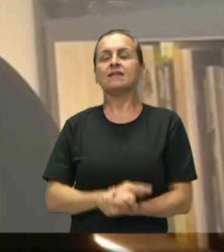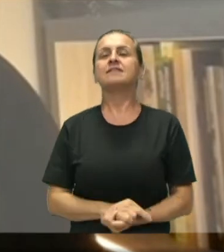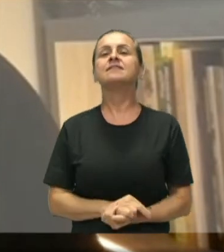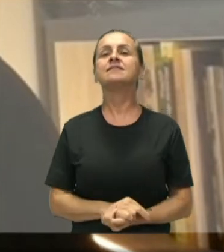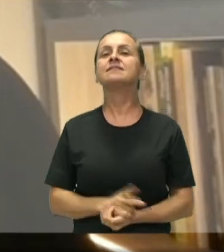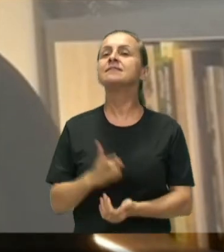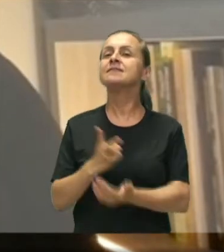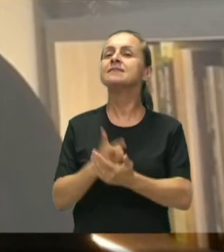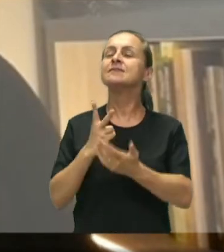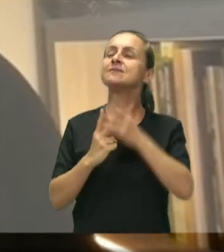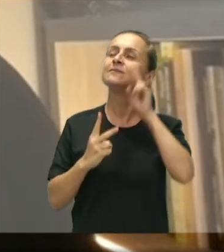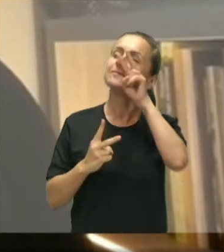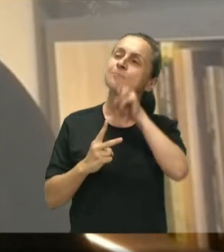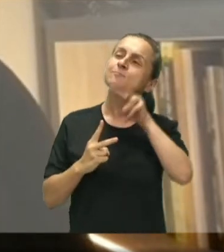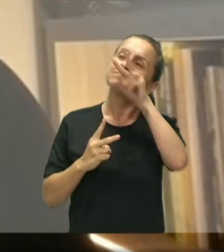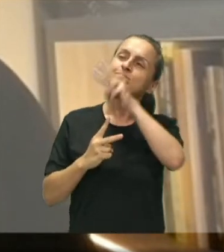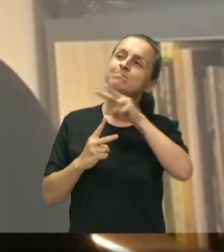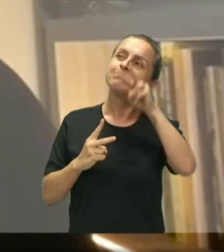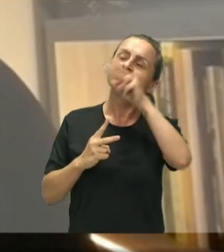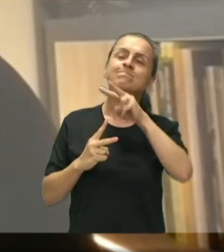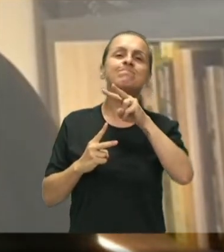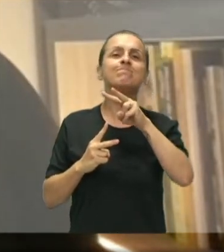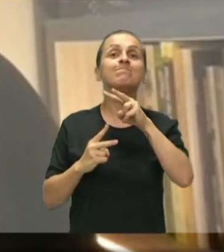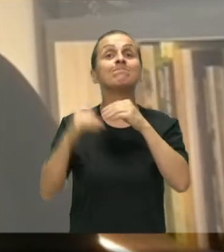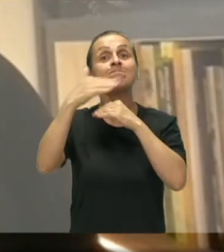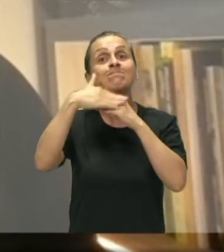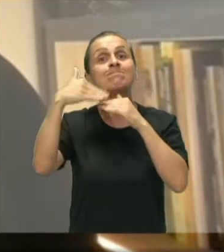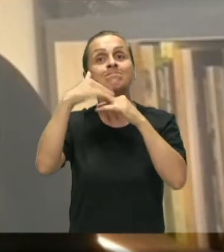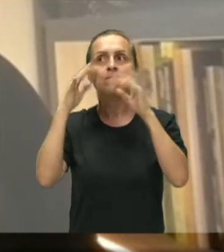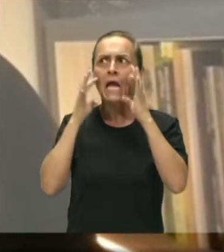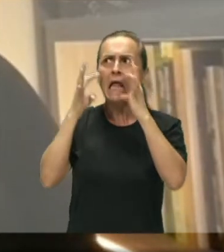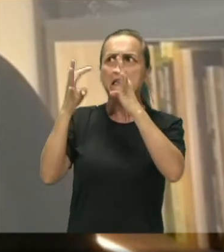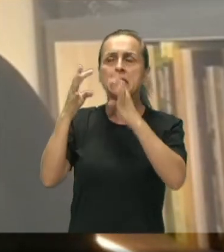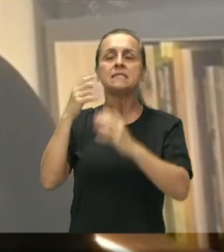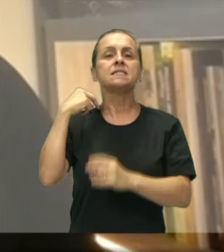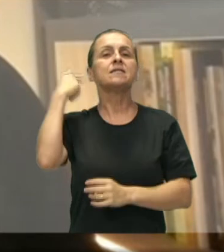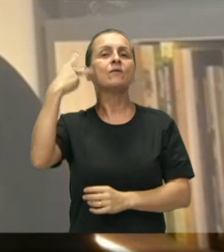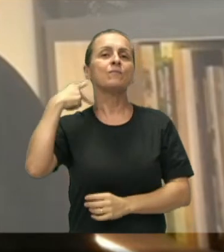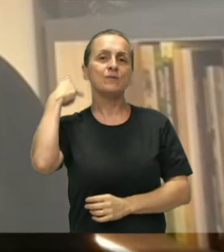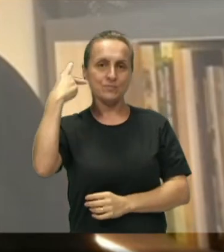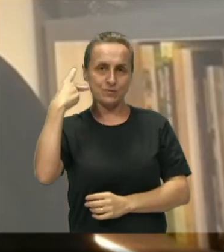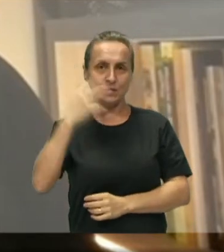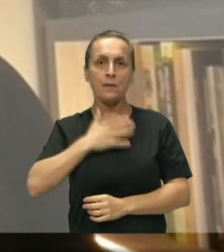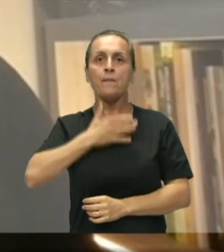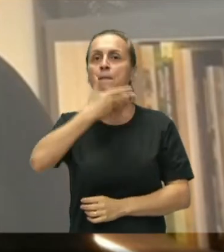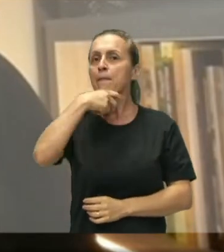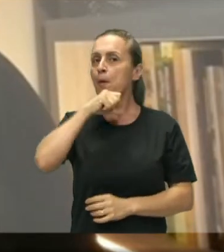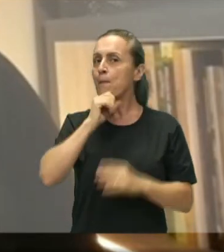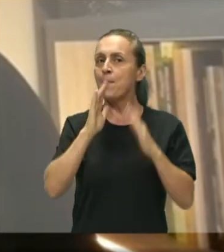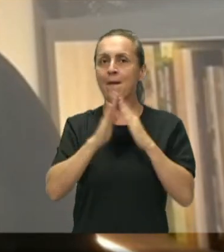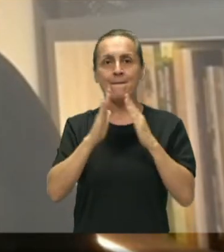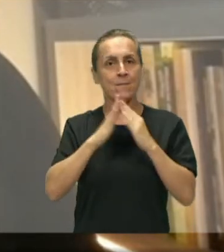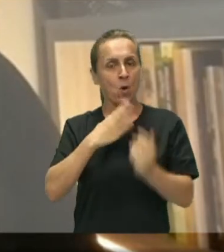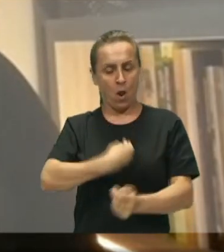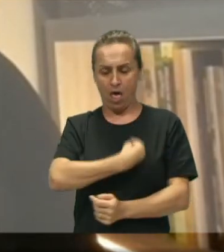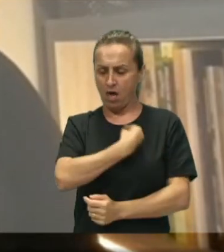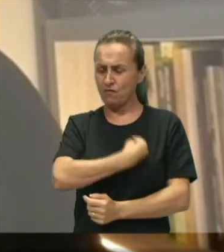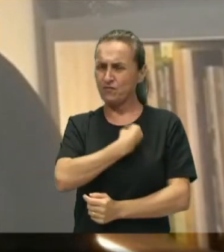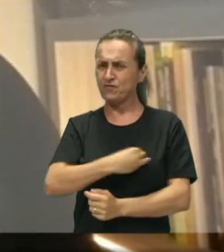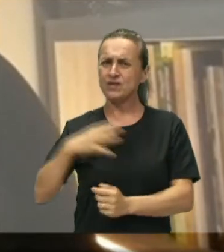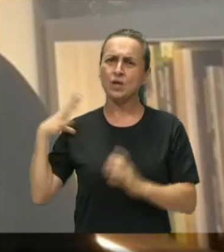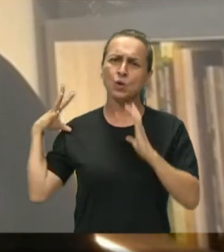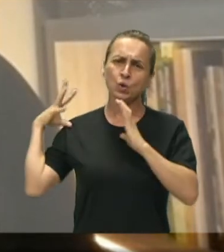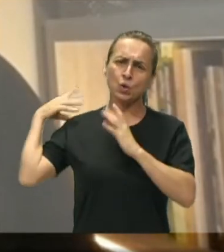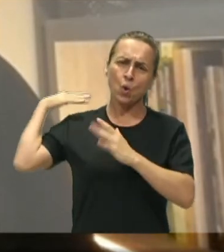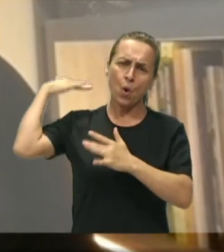tive um olhar muito atencioso para política meu pai mora praticamente a vida toda ali no centro